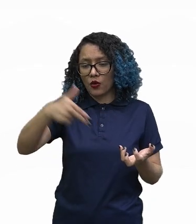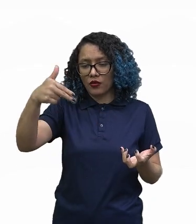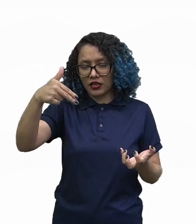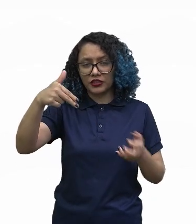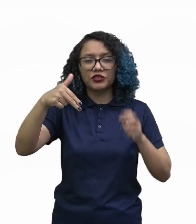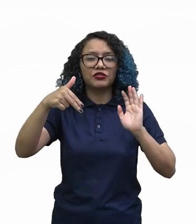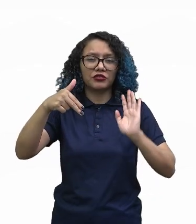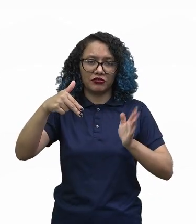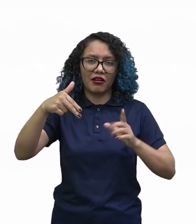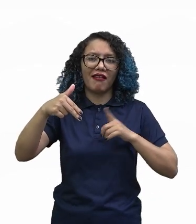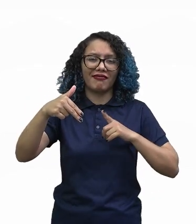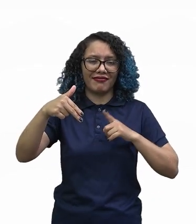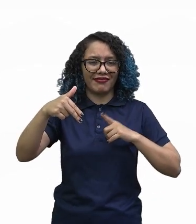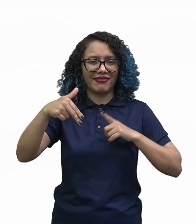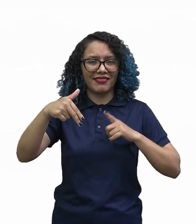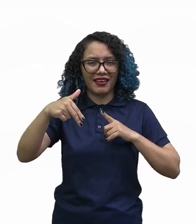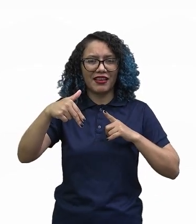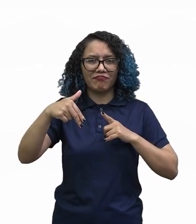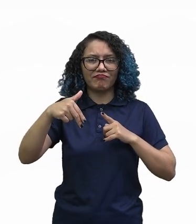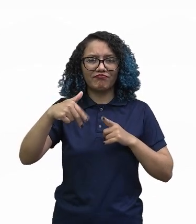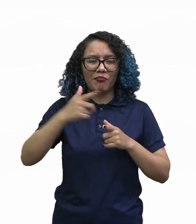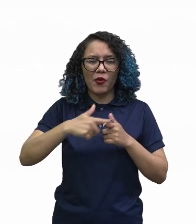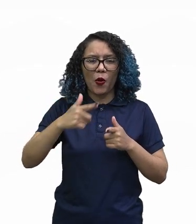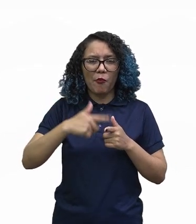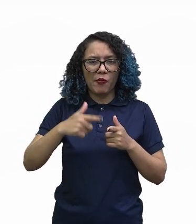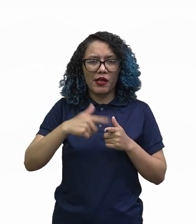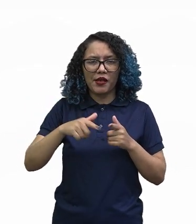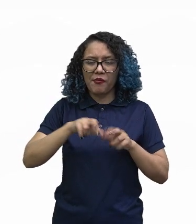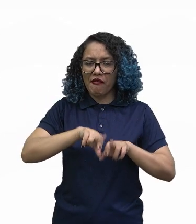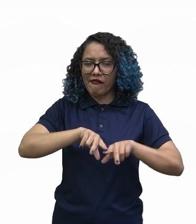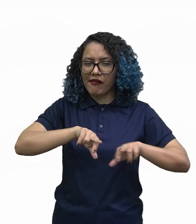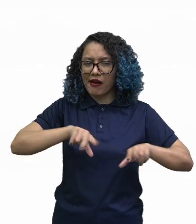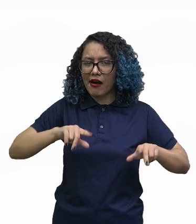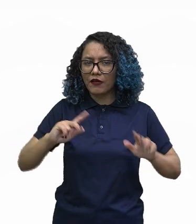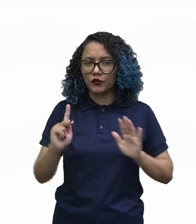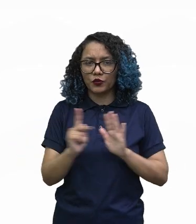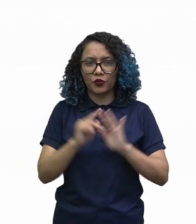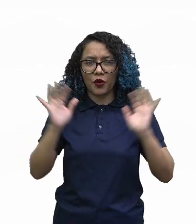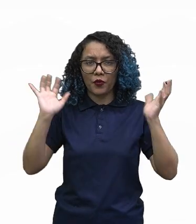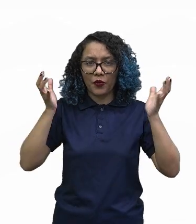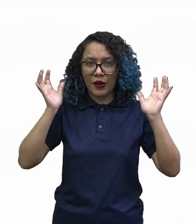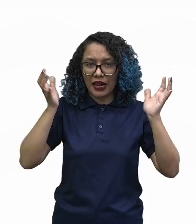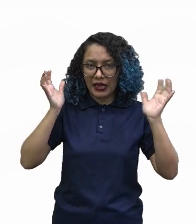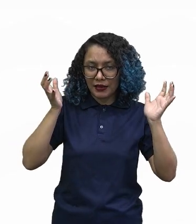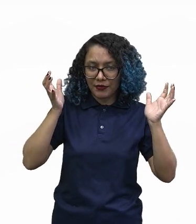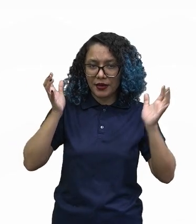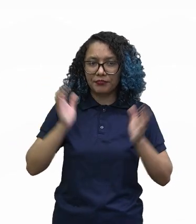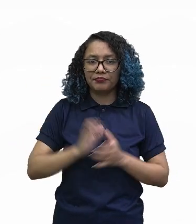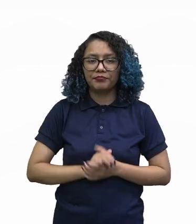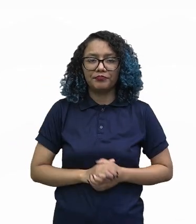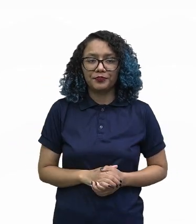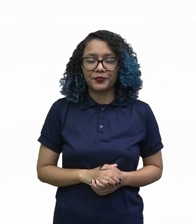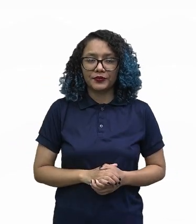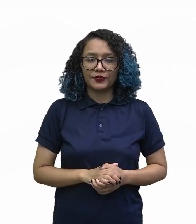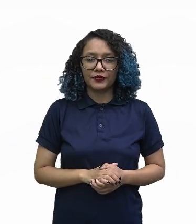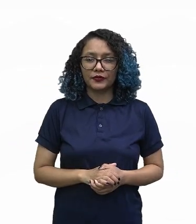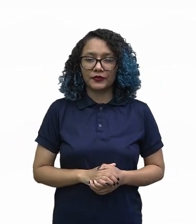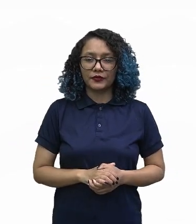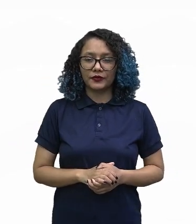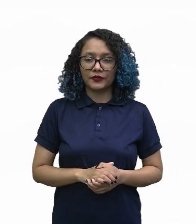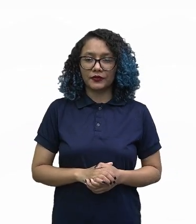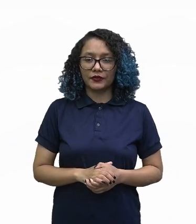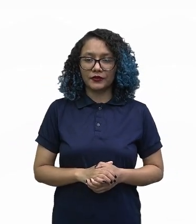afetada drasticamente com as mudanças climáticas. Então, na verdade, de um modo